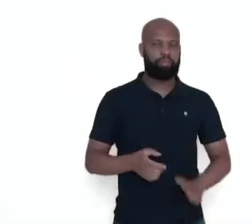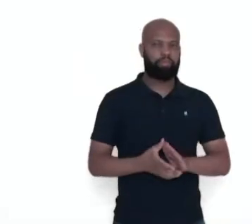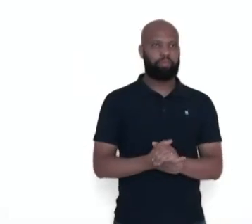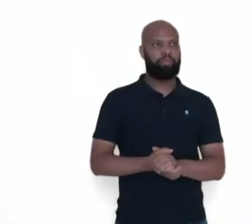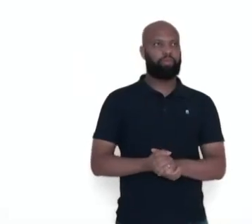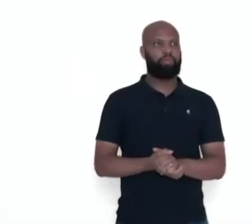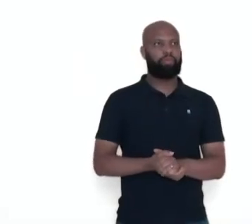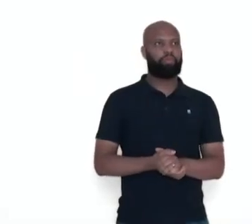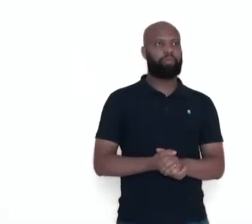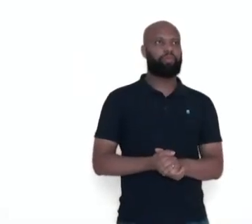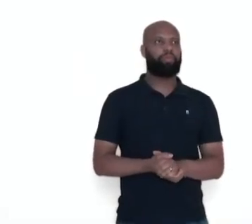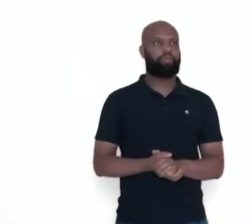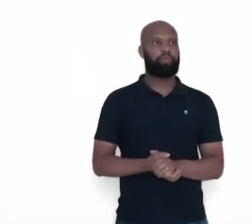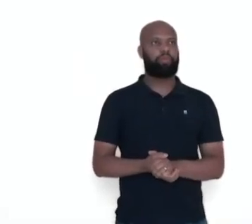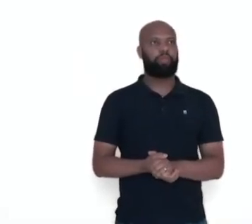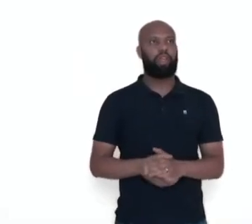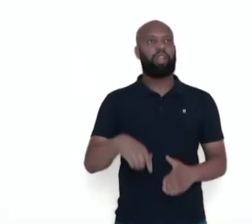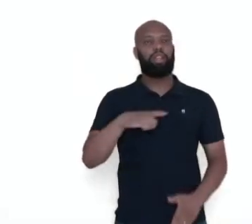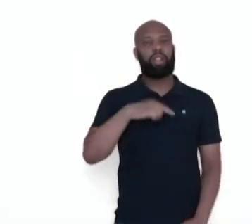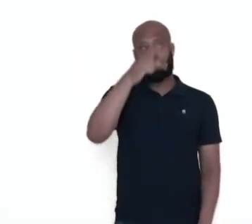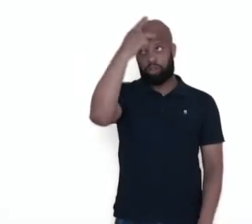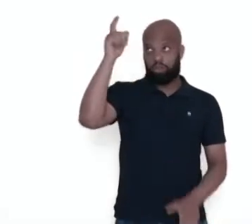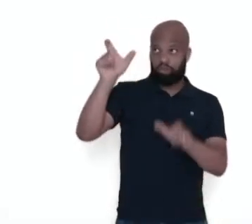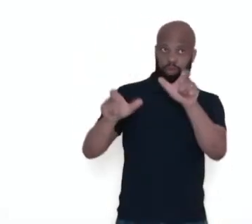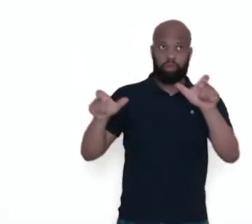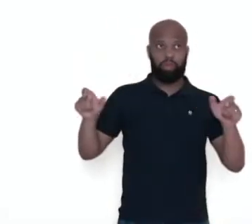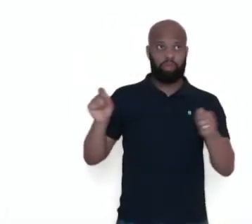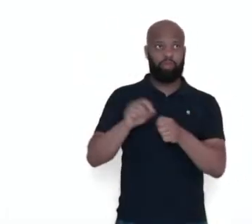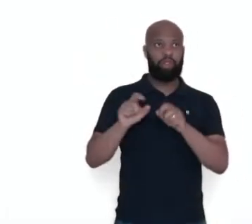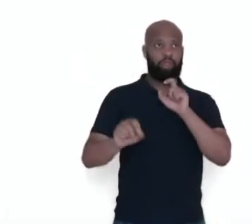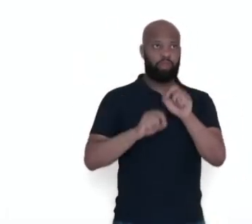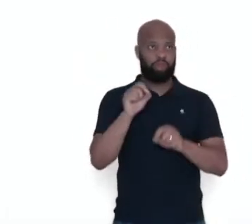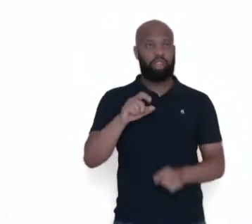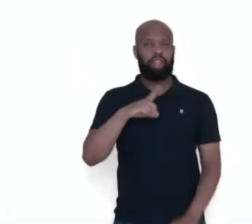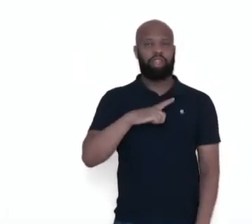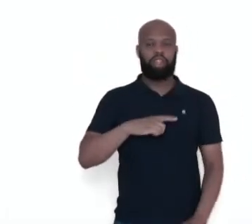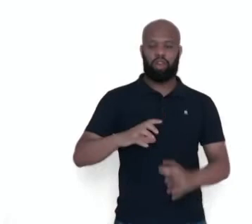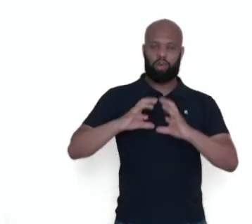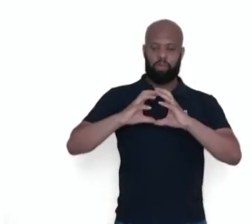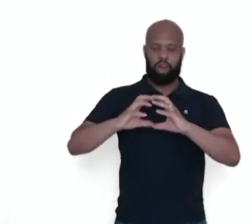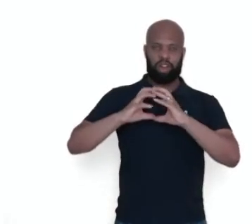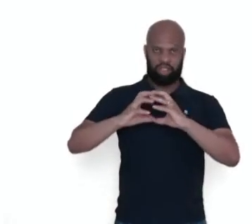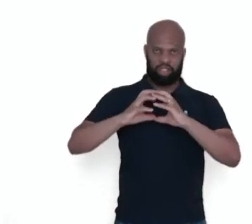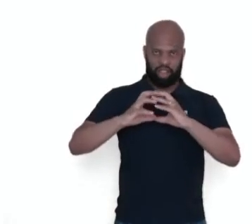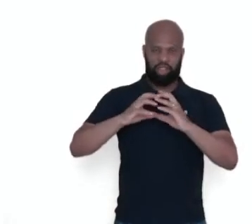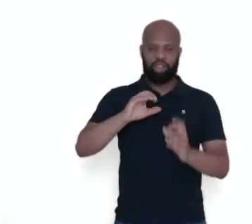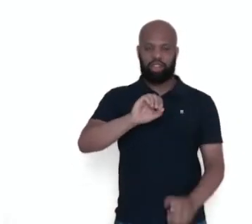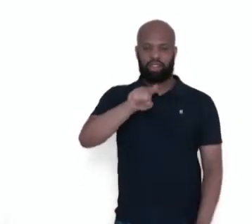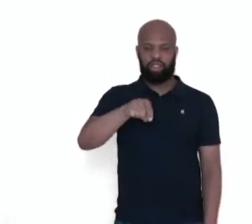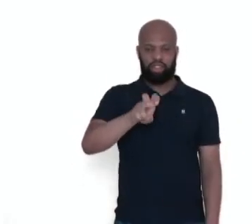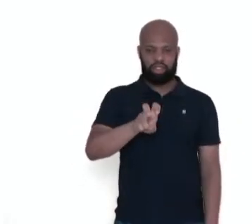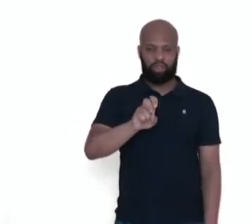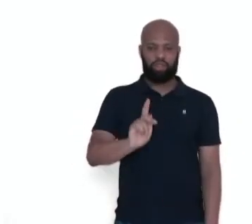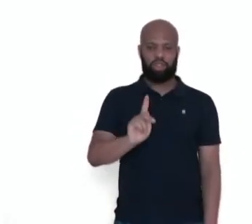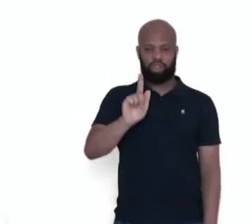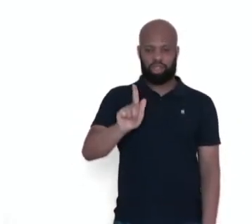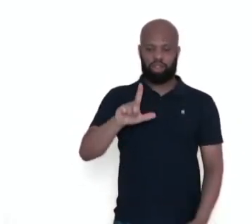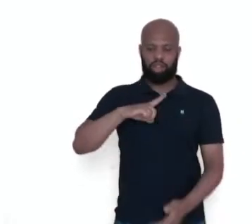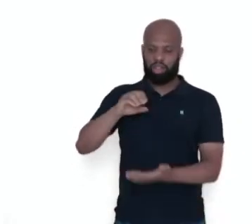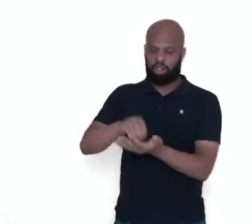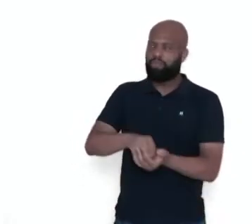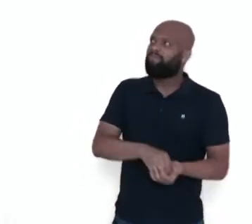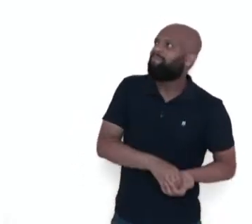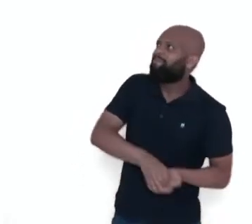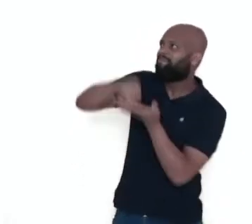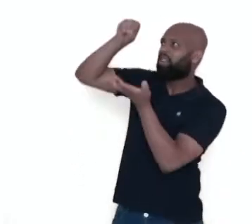gentileza. Um atleta atira uma bola de 0,5 kg para cima com velocidade inicial